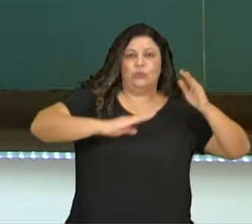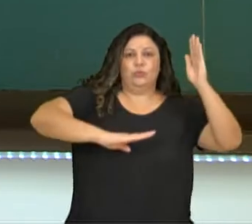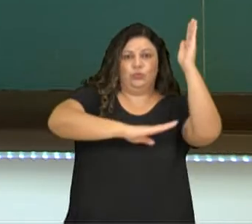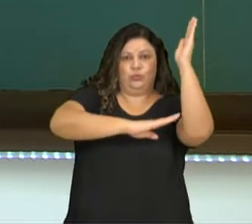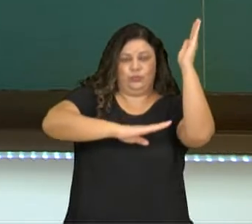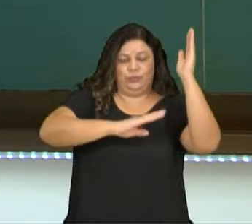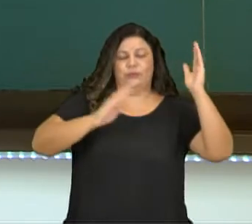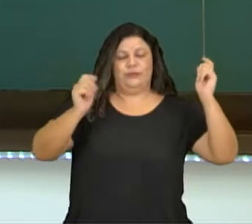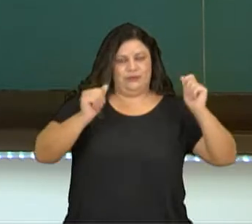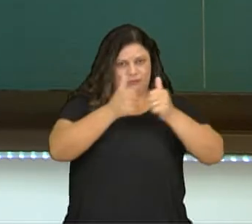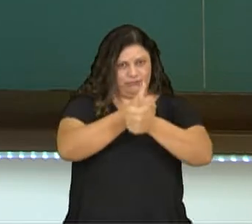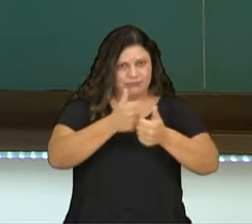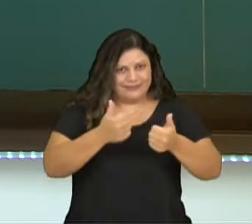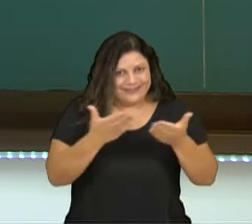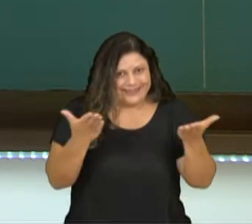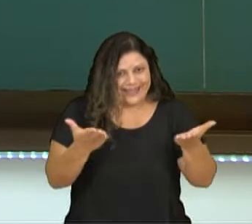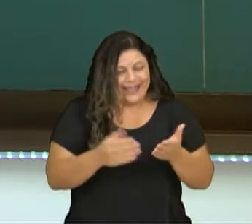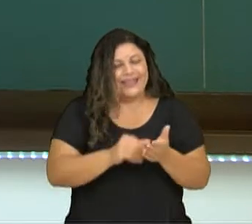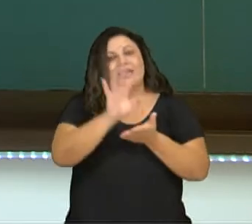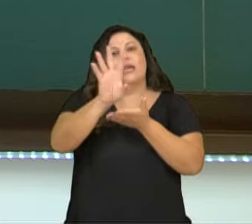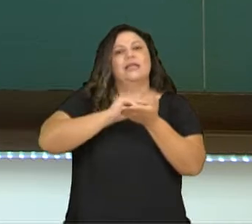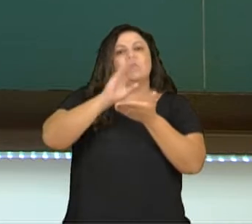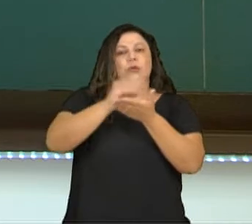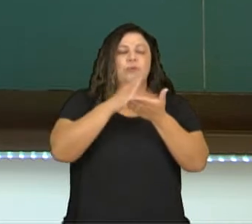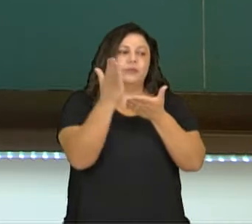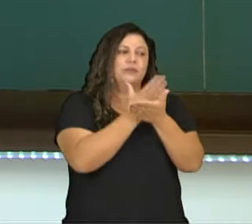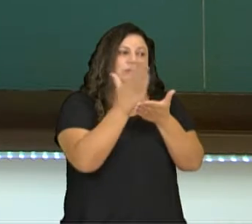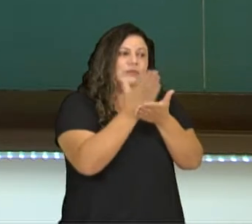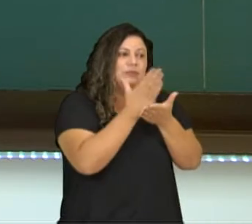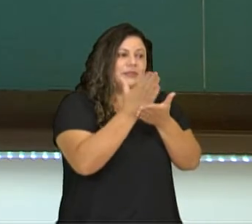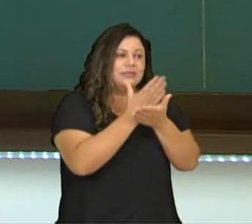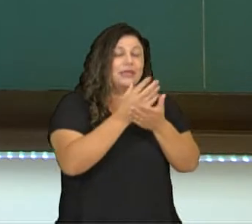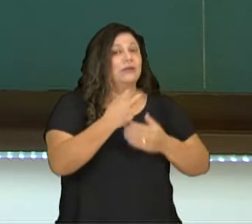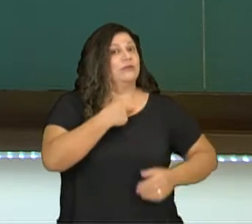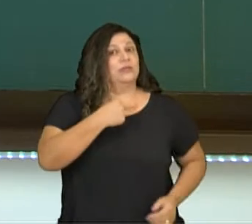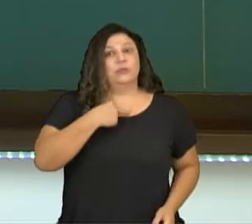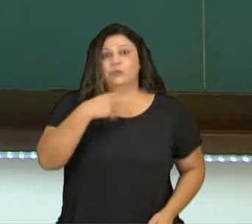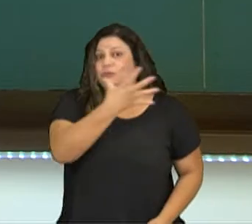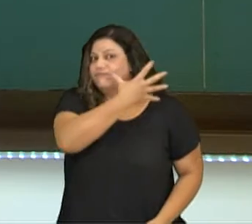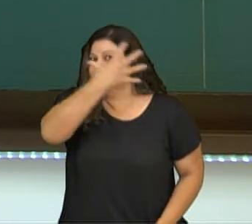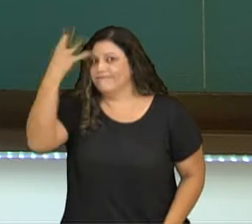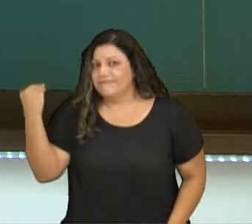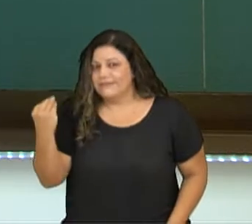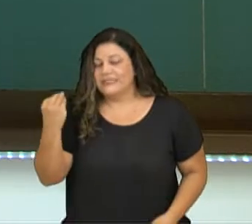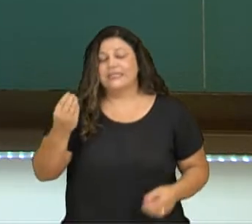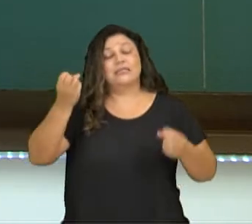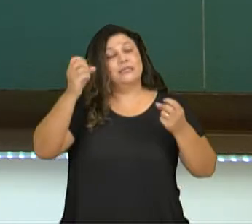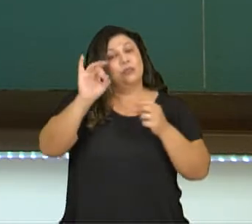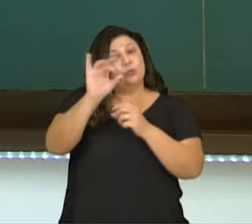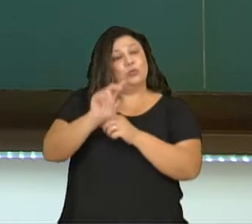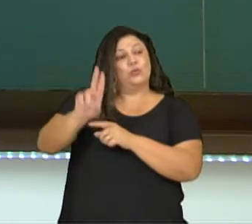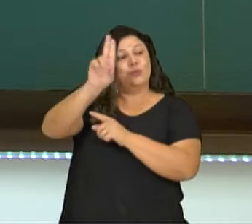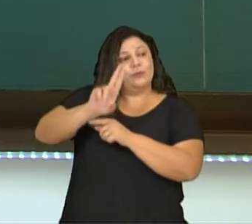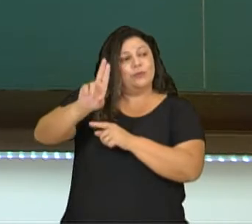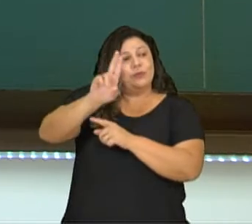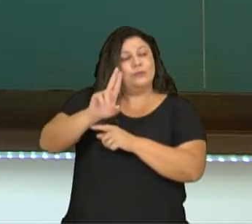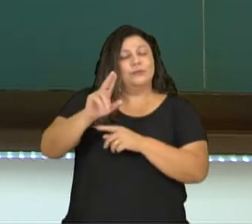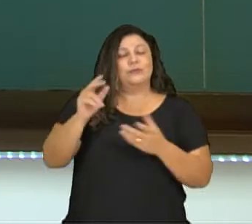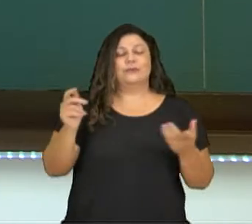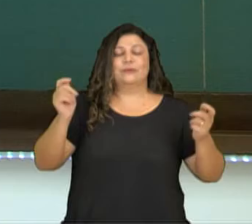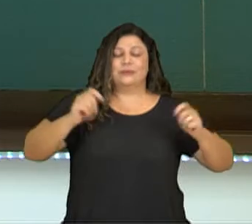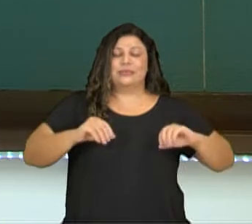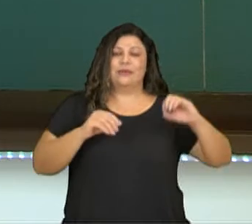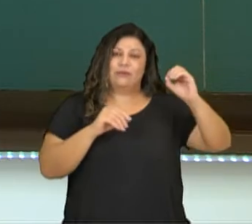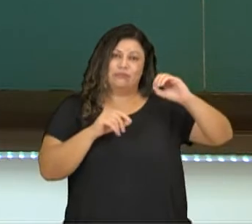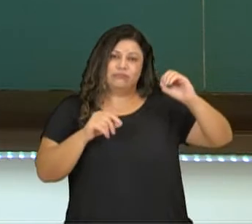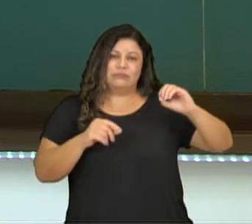ordenados, por favor. Então anotem isso lá no seu caderno, não pode esquecer. Isso a gente só vai usar quando os ângulos estiverem no